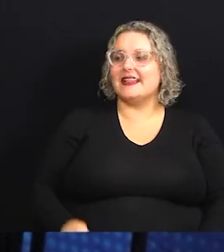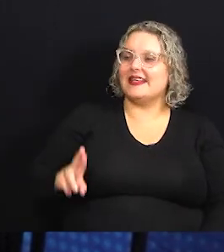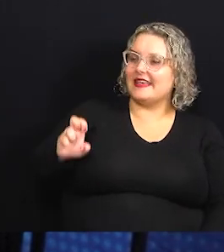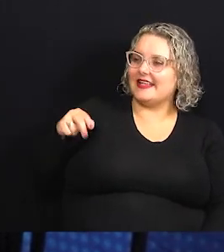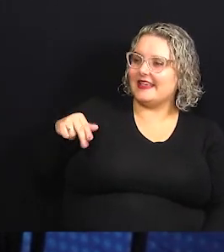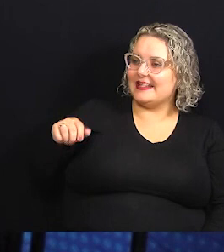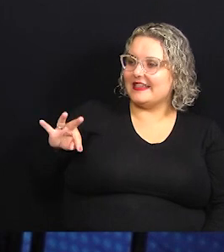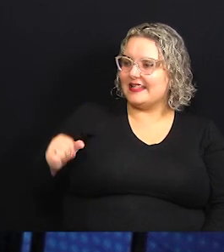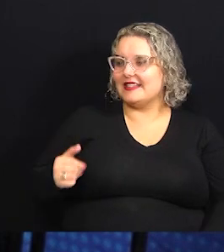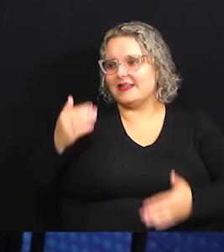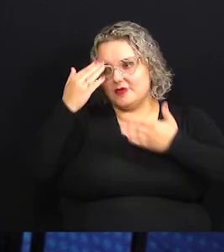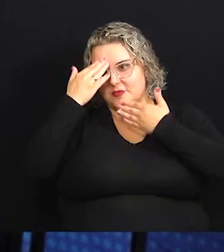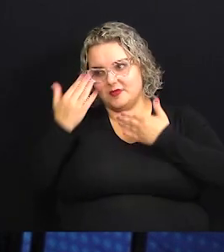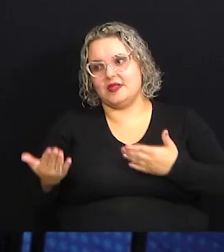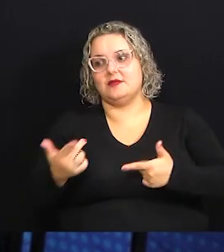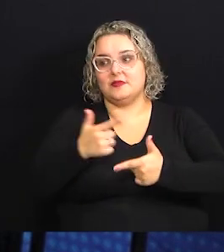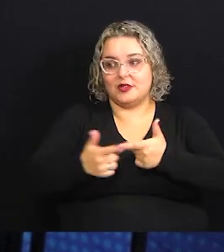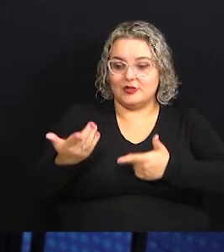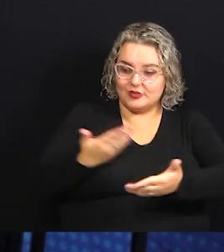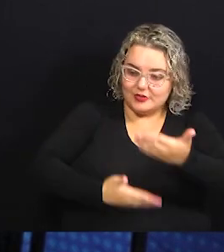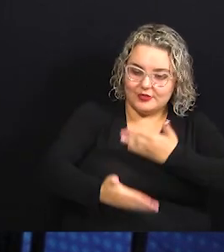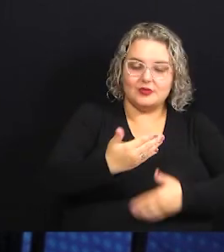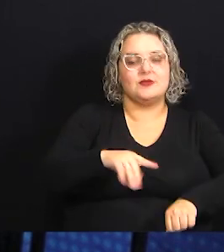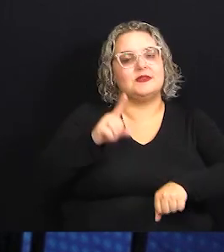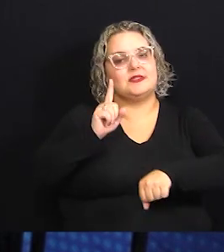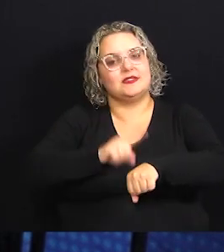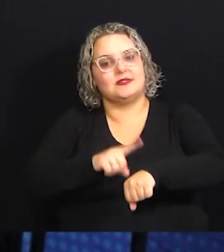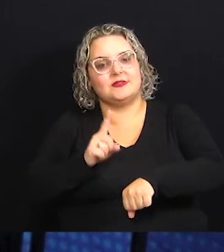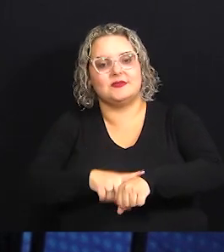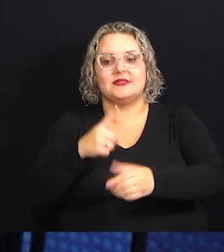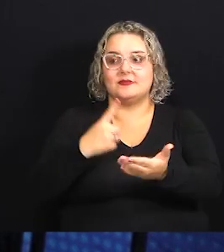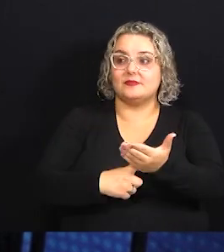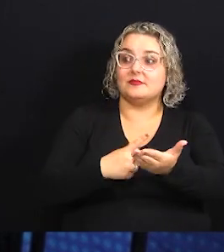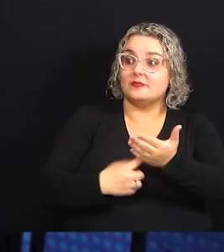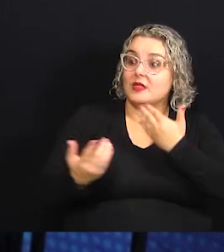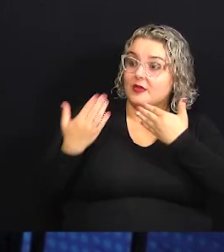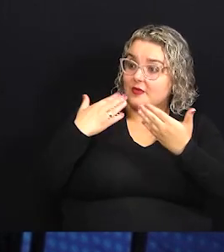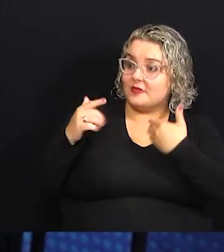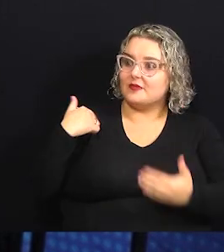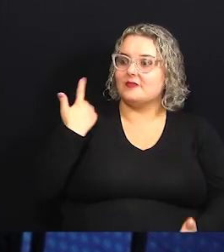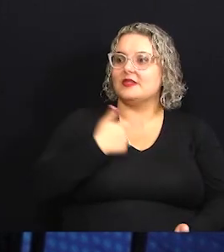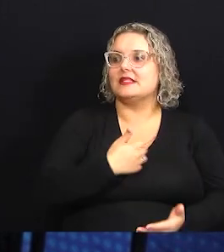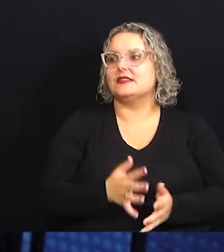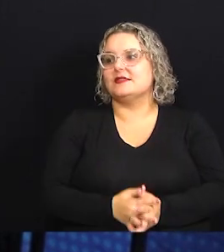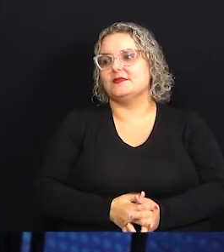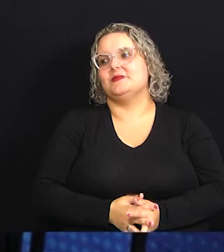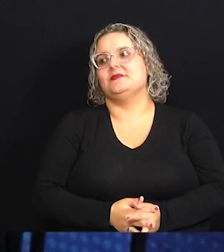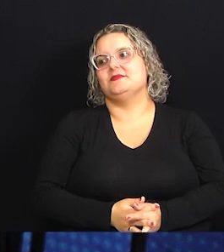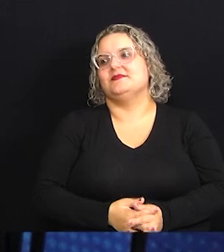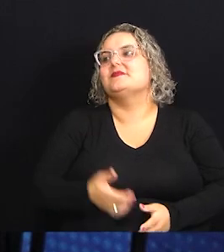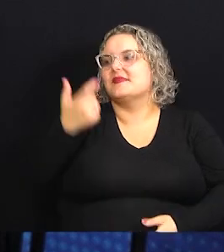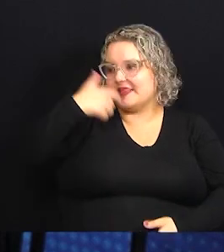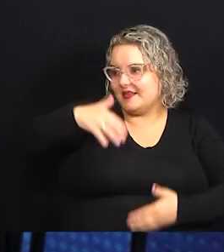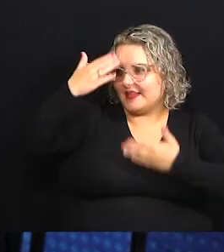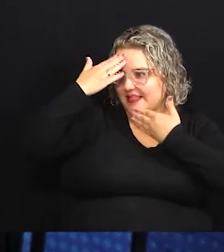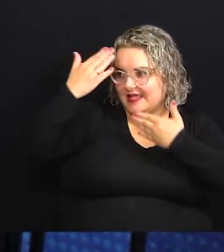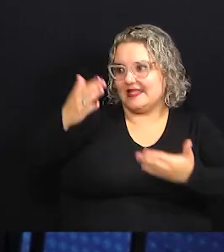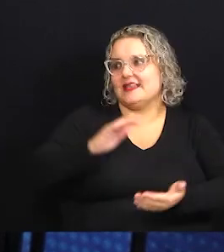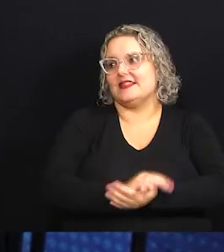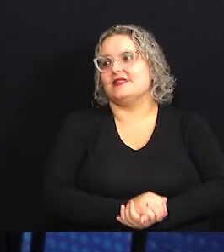Renata, muito obrigado por dividir aí o seu tempo na agenda para bater esse papo aqui com a gente. Eu que